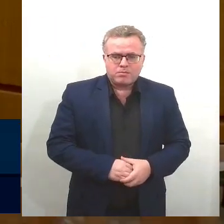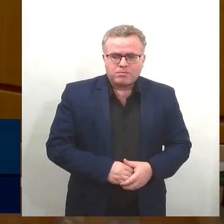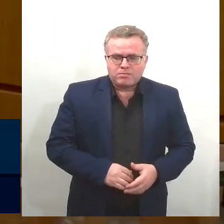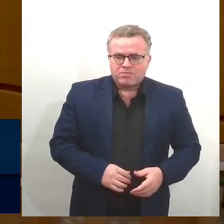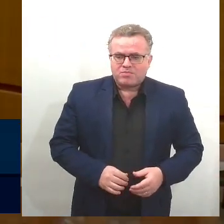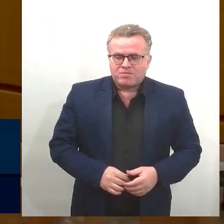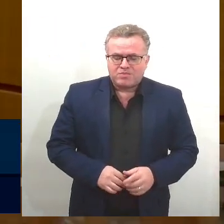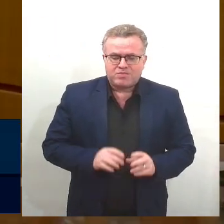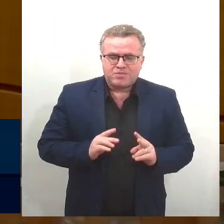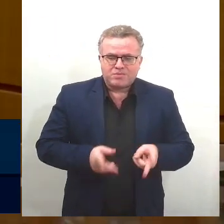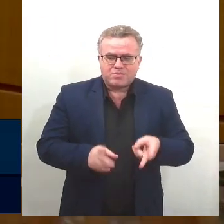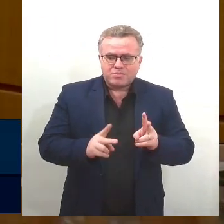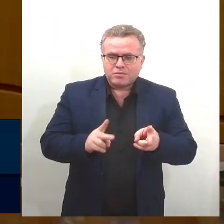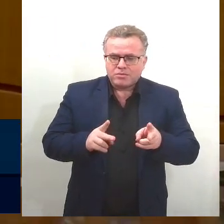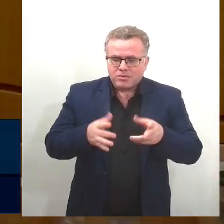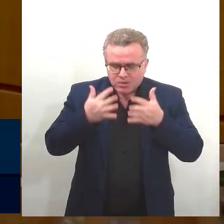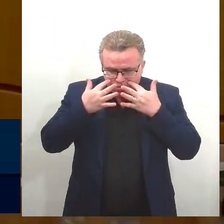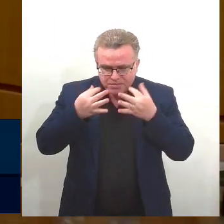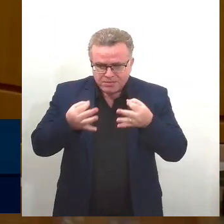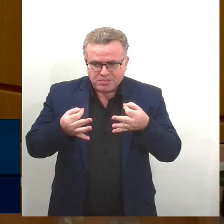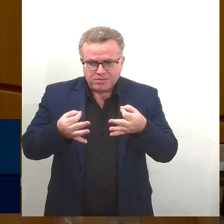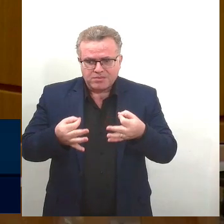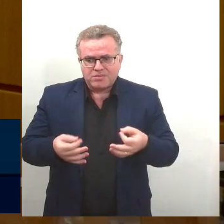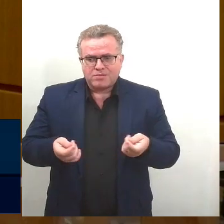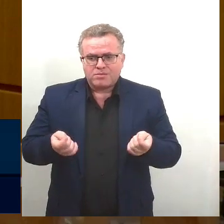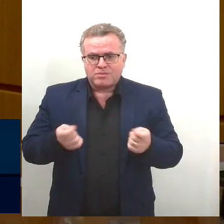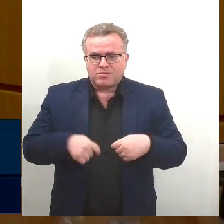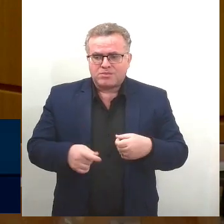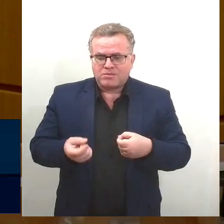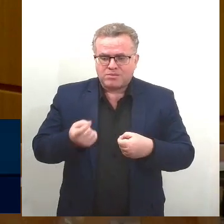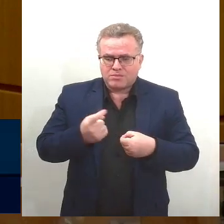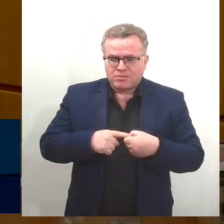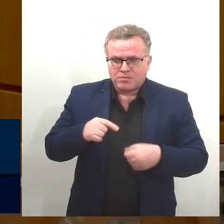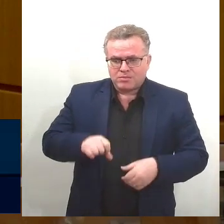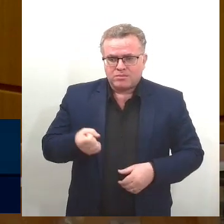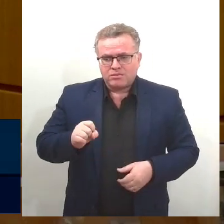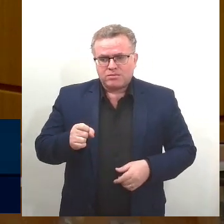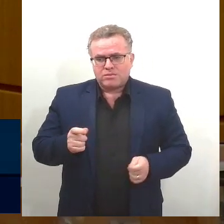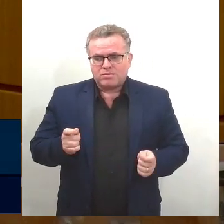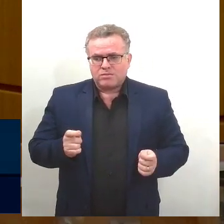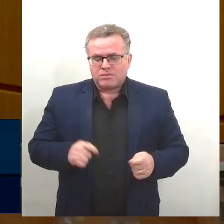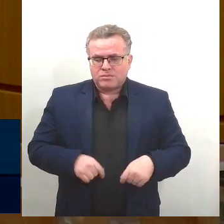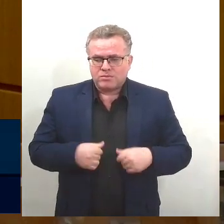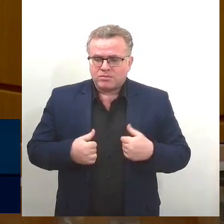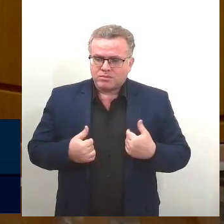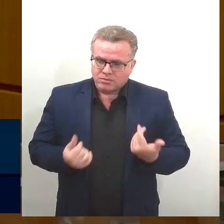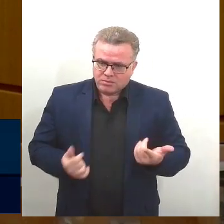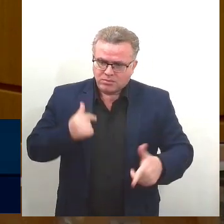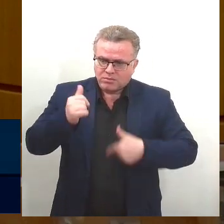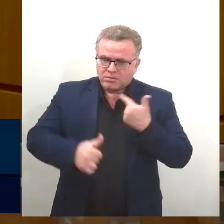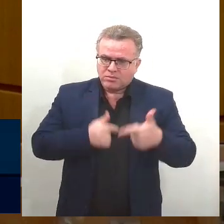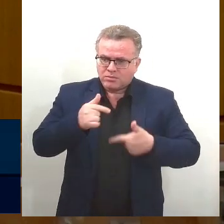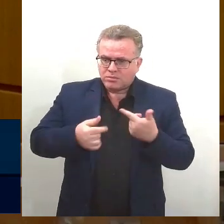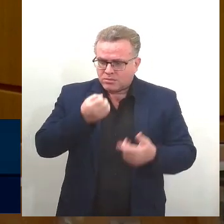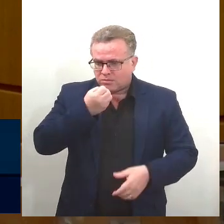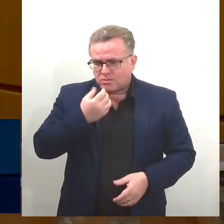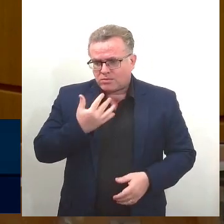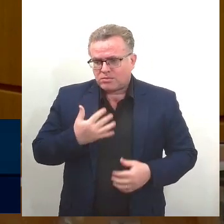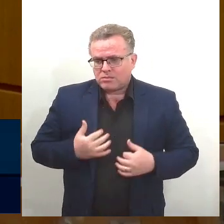voltar aqui no Sergipe, fazendo grandes negócios, ficando aqui mais próximo do